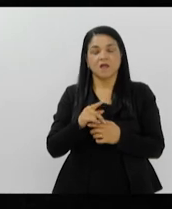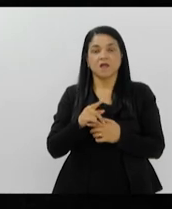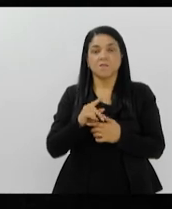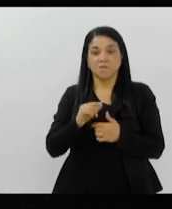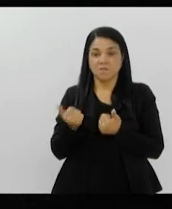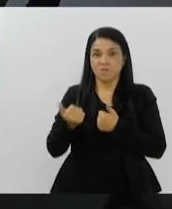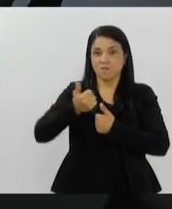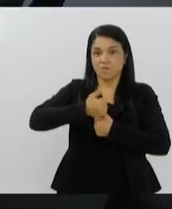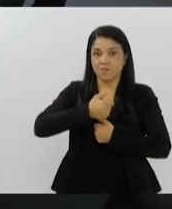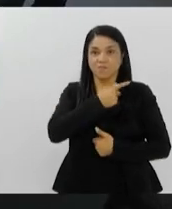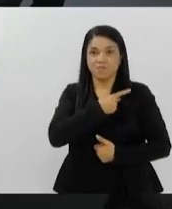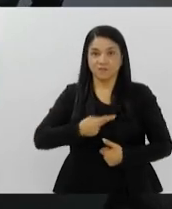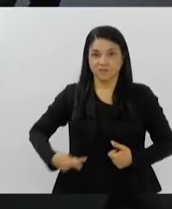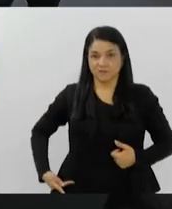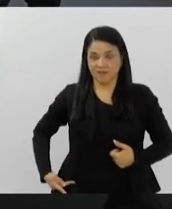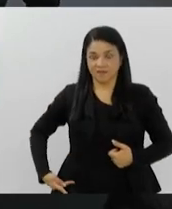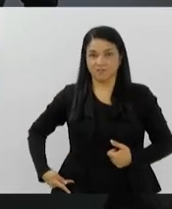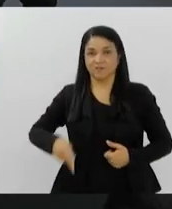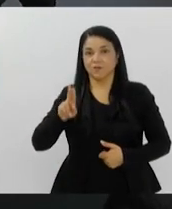é a deputada Tia Ju,